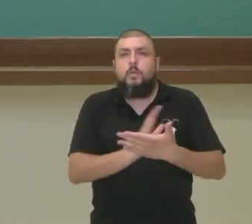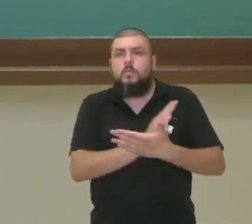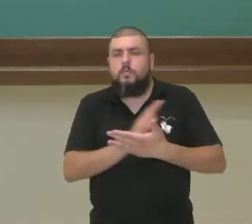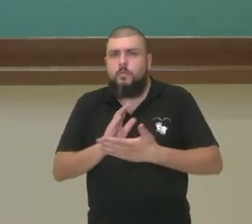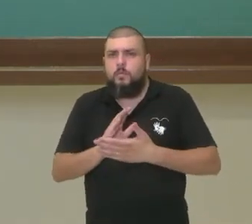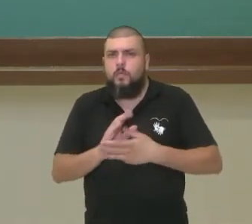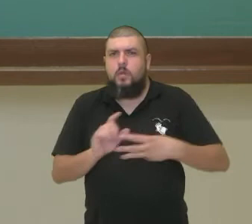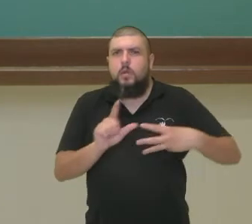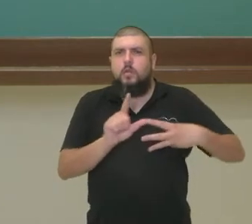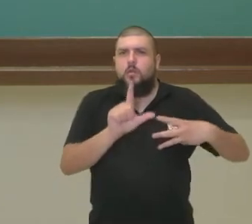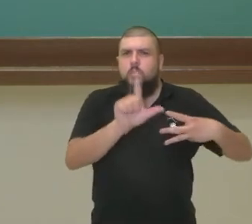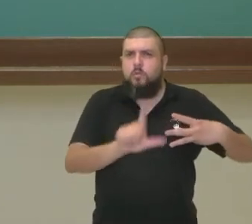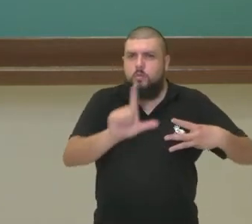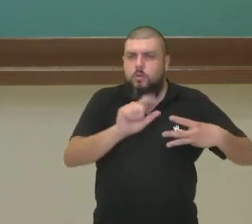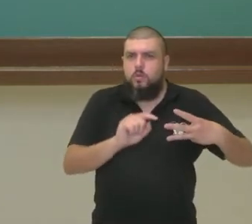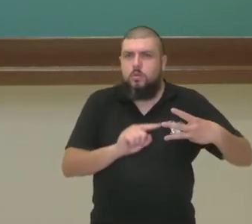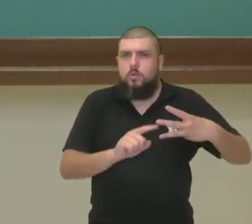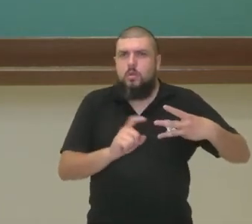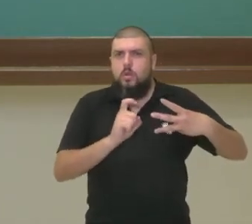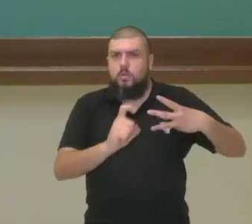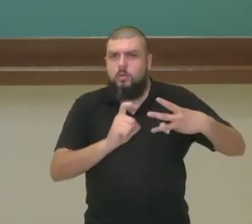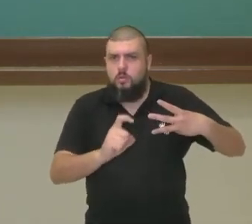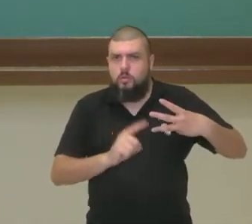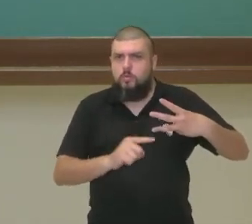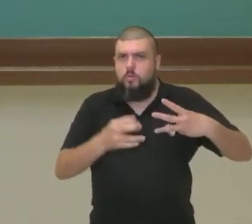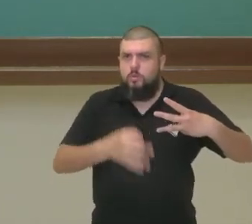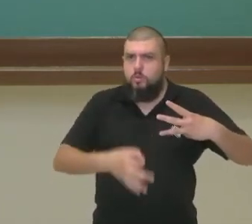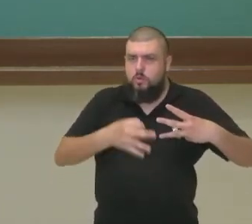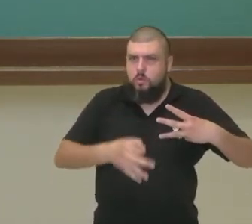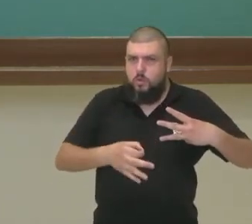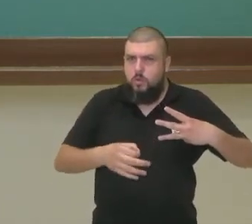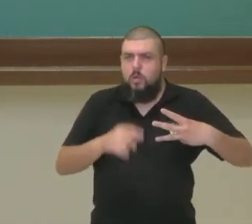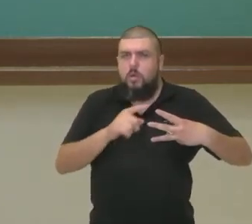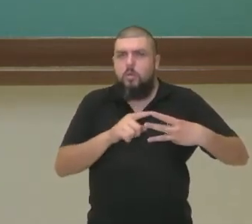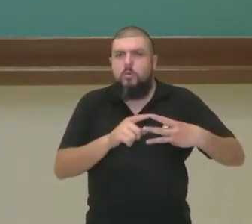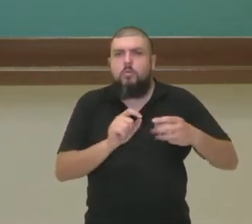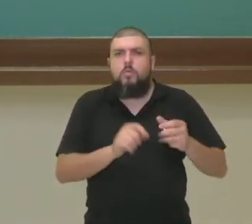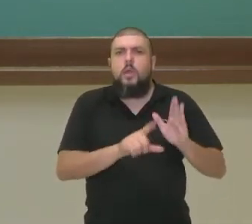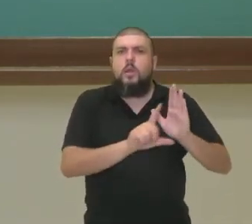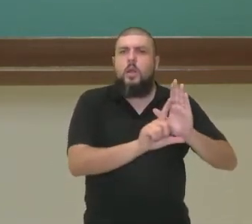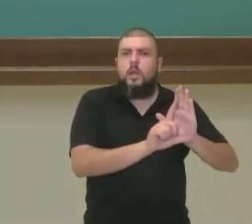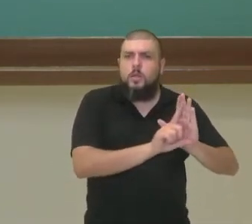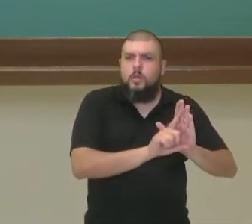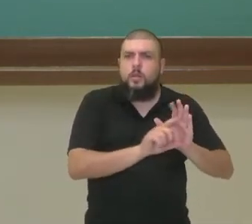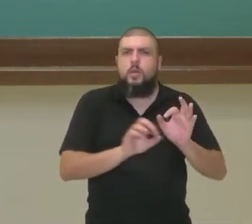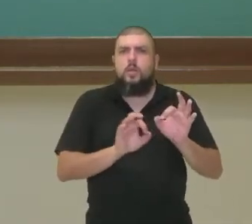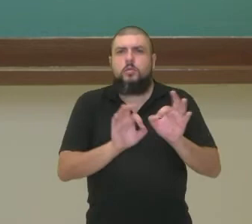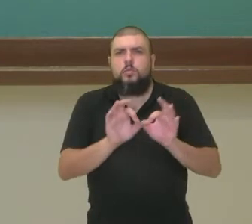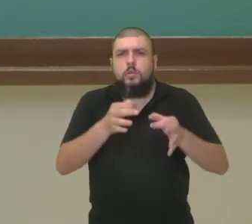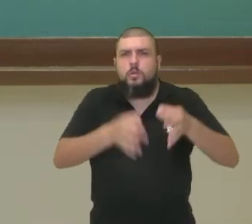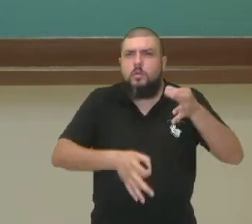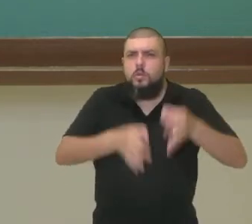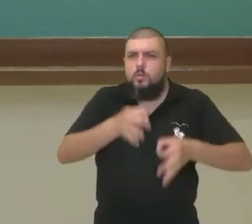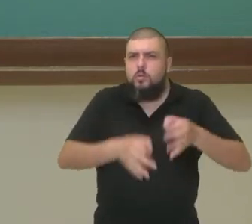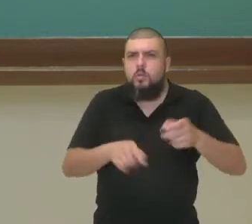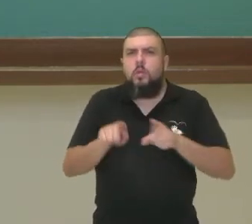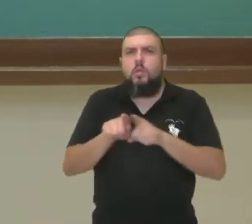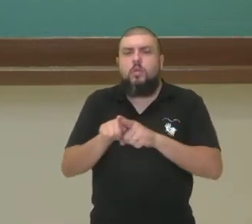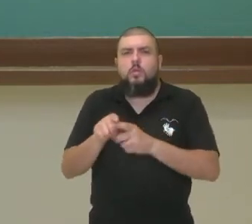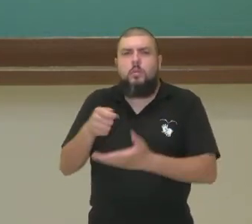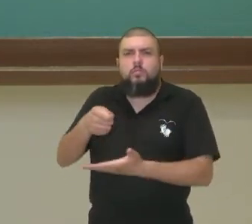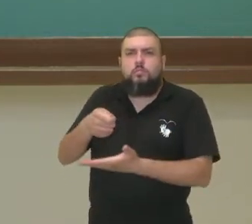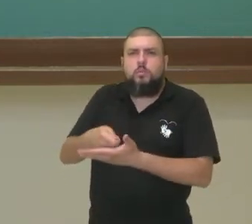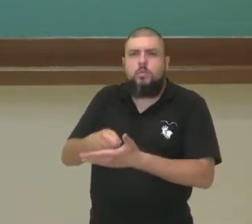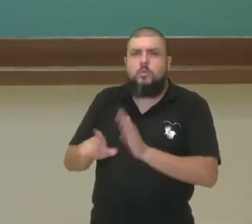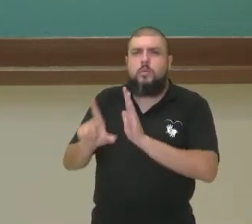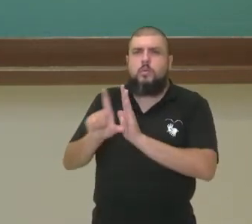o executivo e o judiciário. Um cuida das leis, o outro cuida da justiça e o outro da execução dessas leis. E um poder